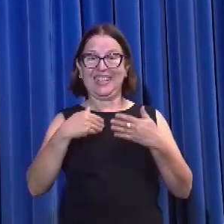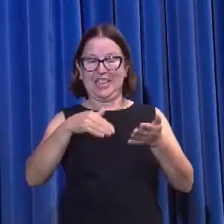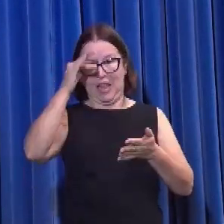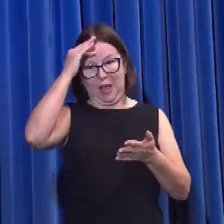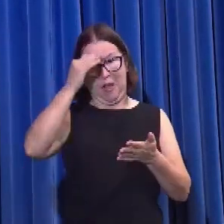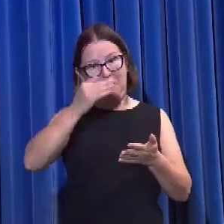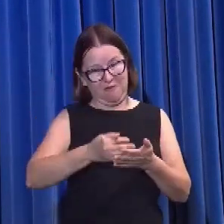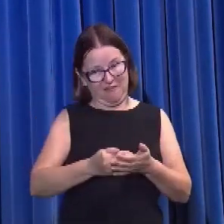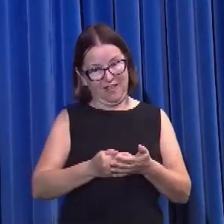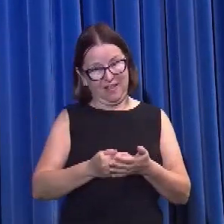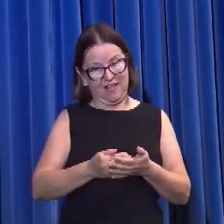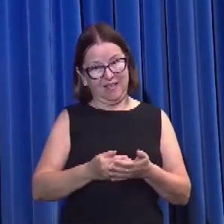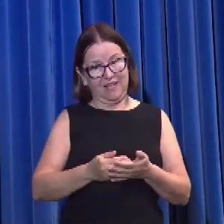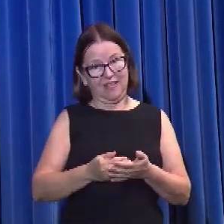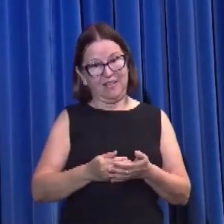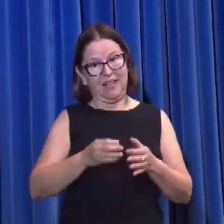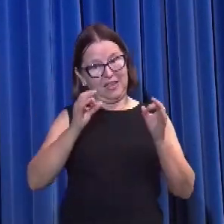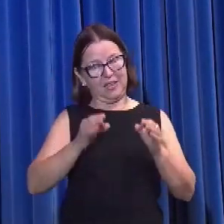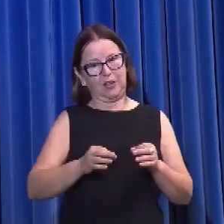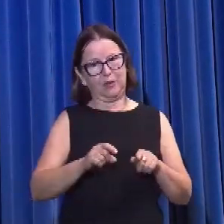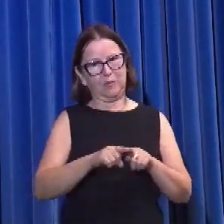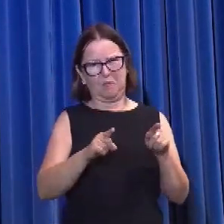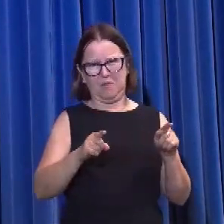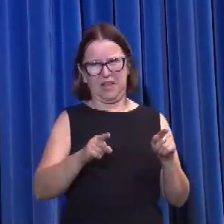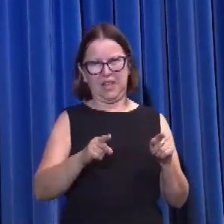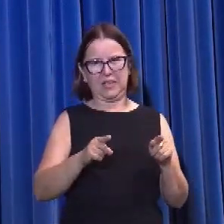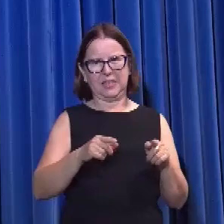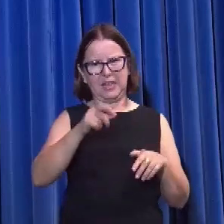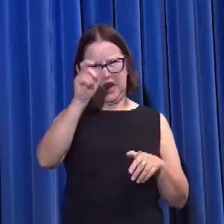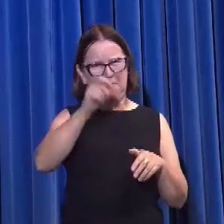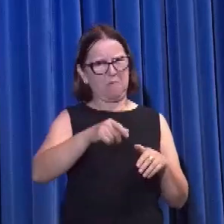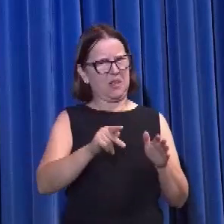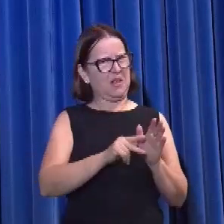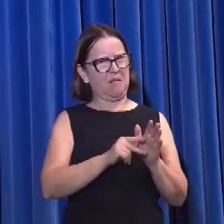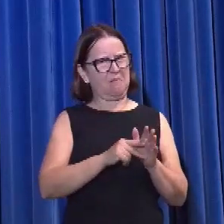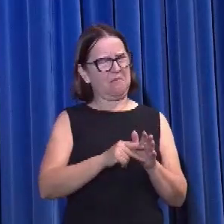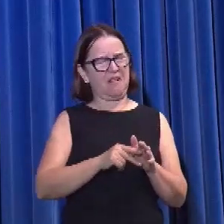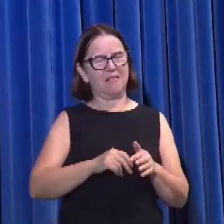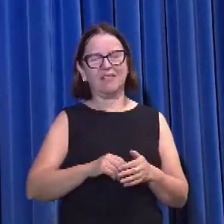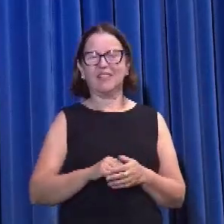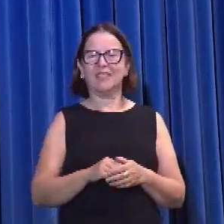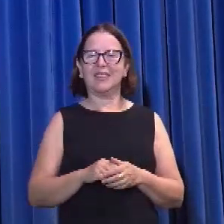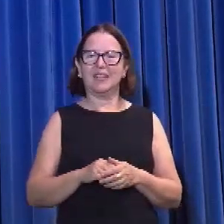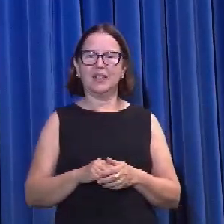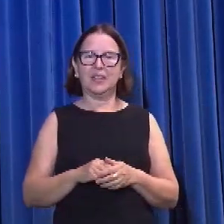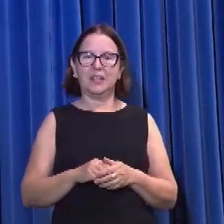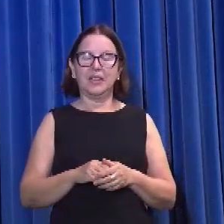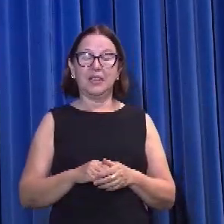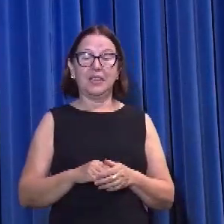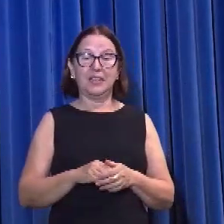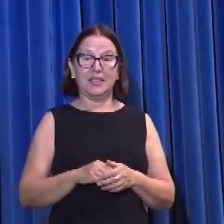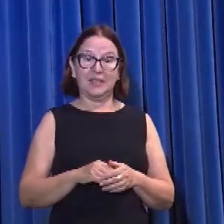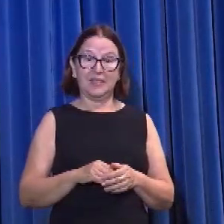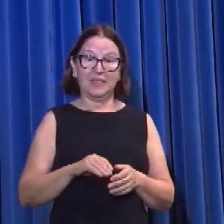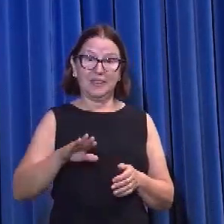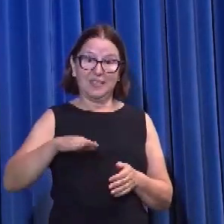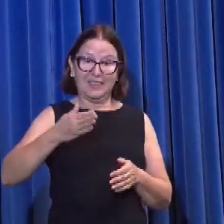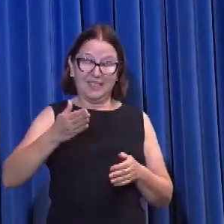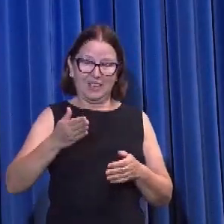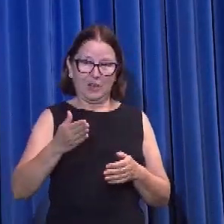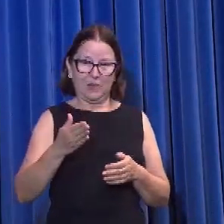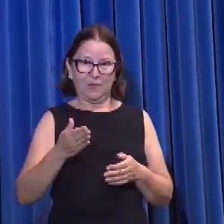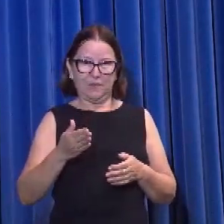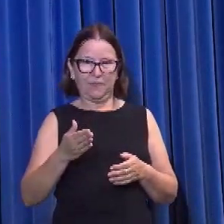converte, aí você tem que examinar. E ele se converteu e aí estava